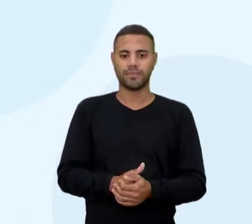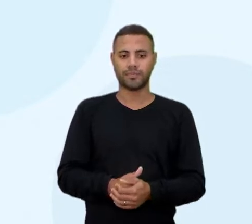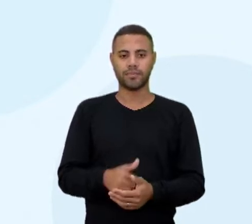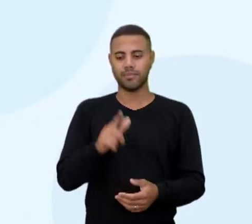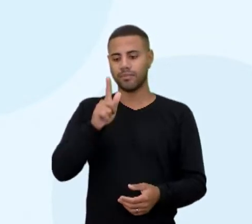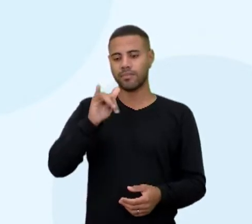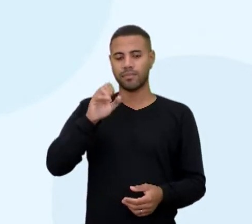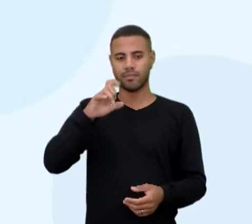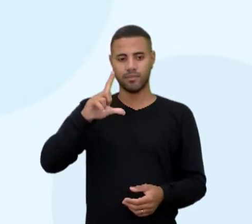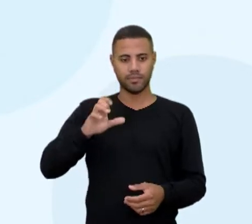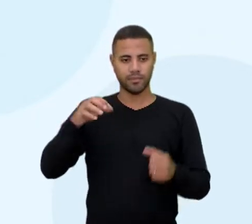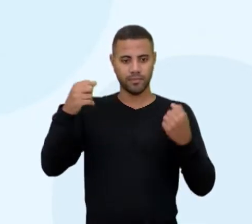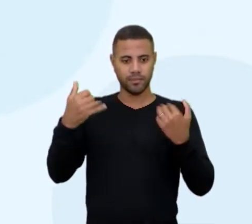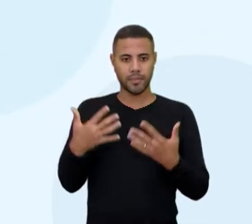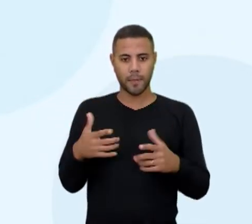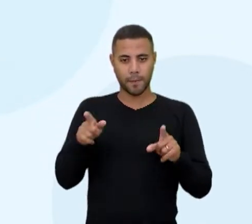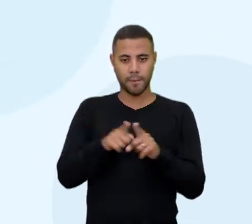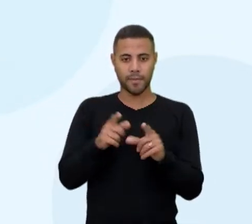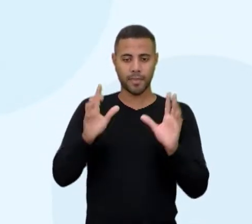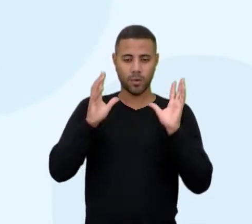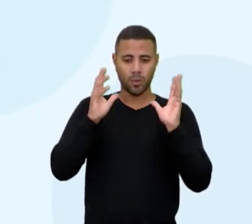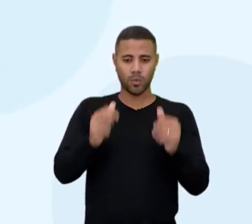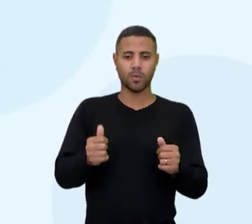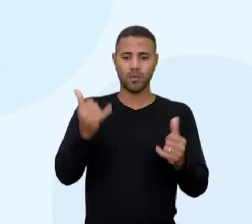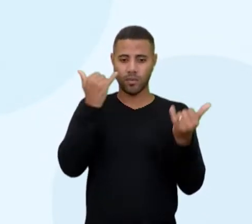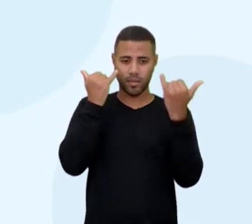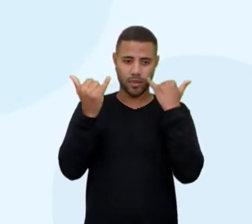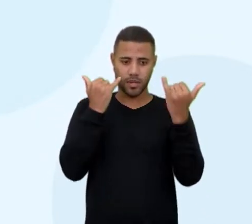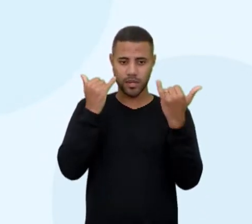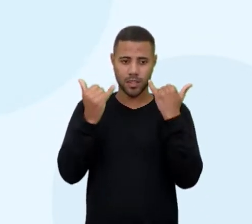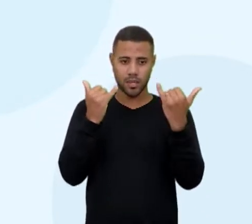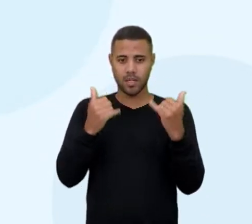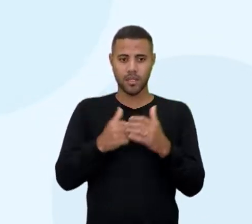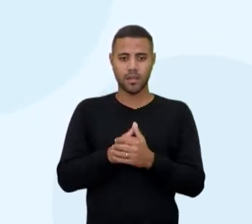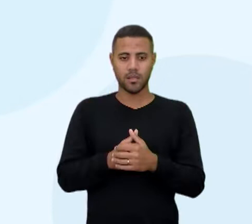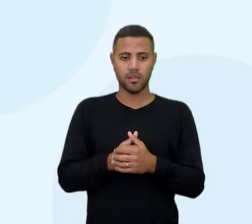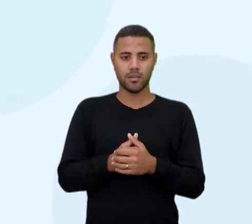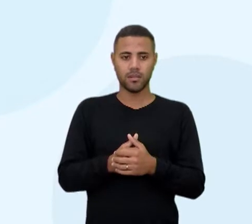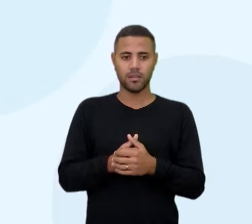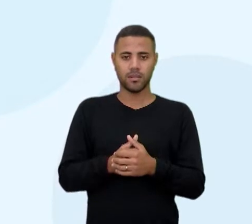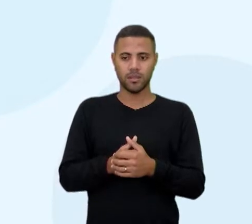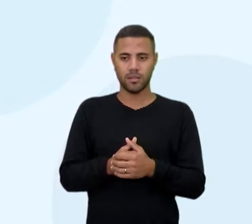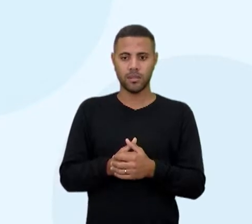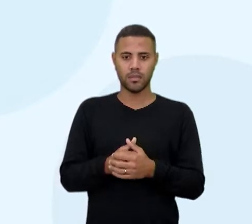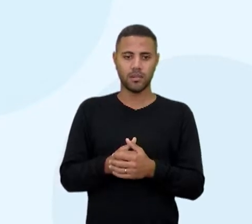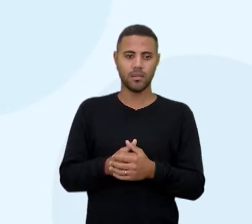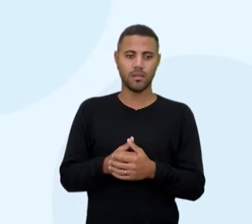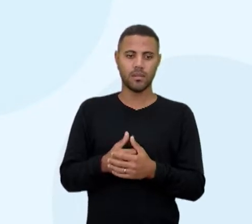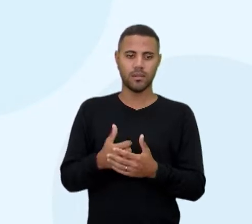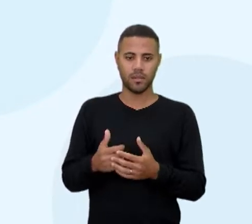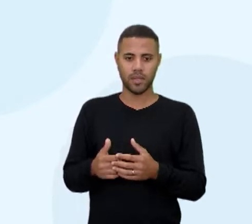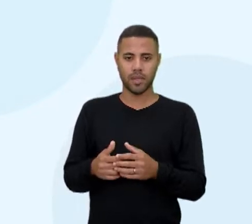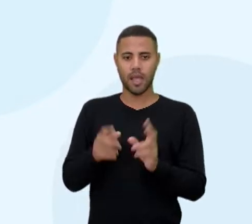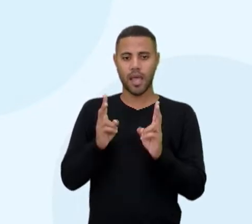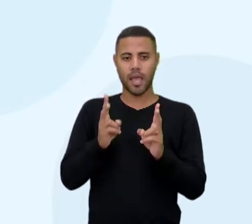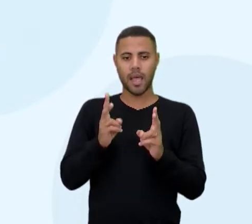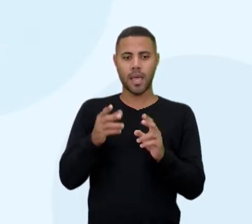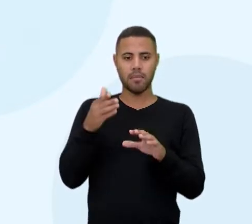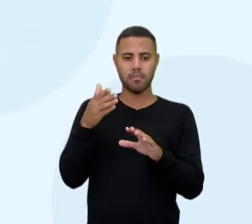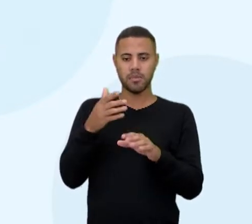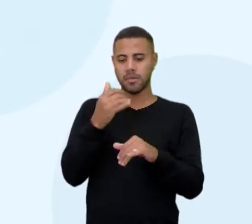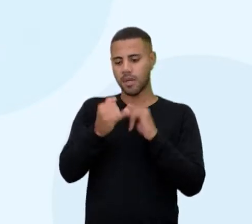completou ainda que todas as informações, desculpa o erro de digitação aí, fornecidas pelas pessoas enquanto navegam nas redes